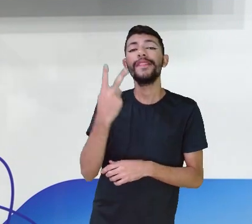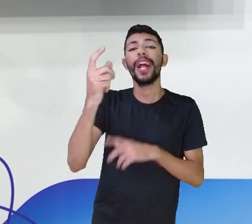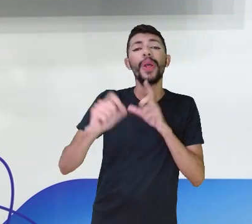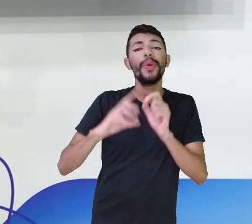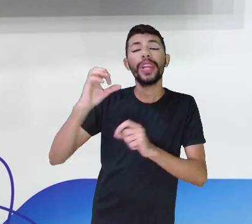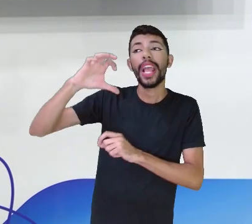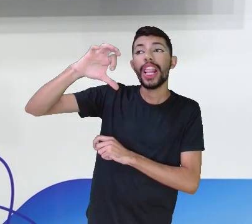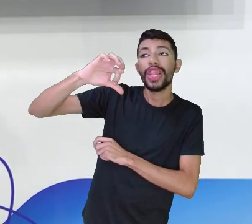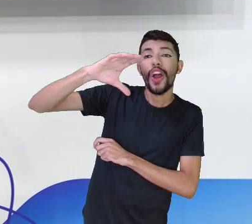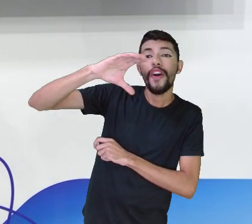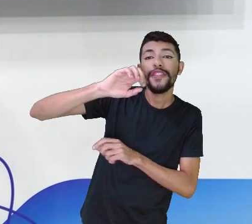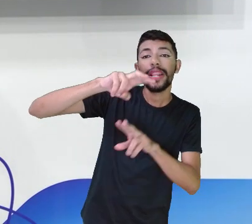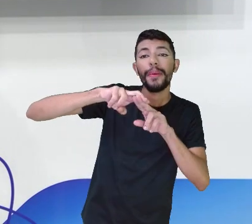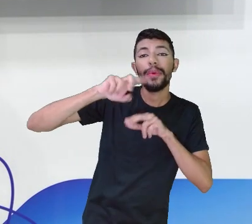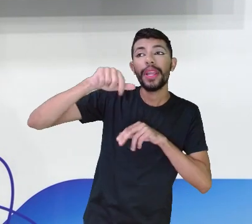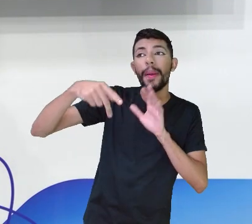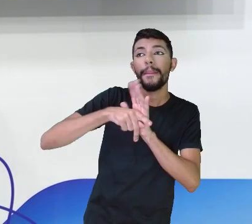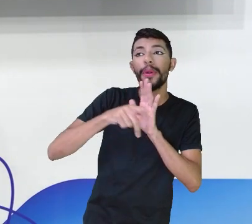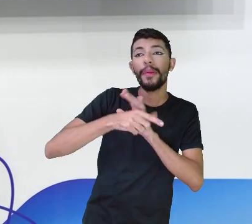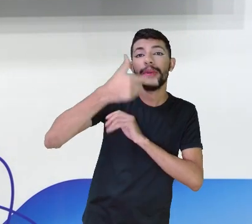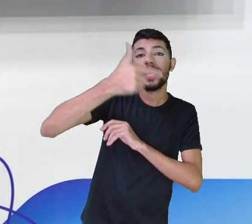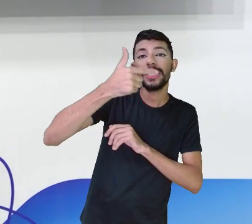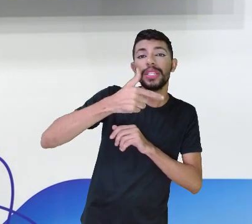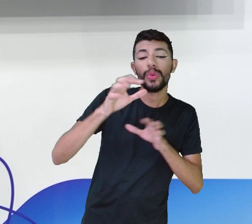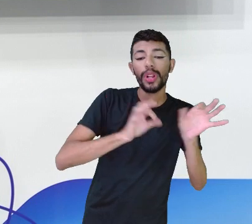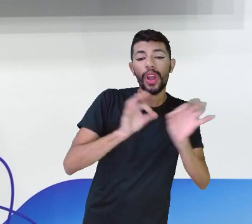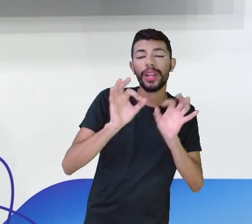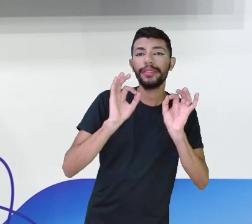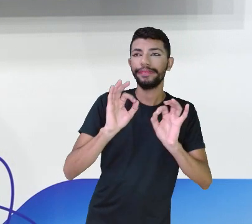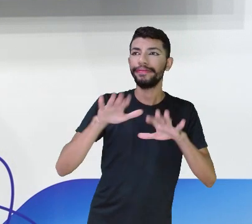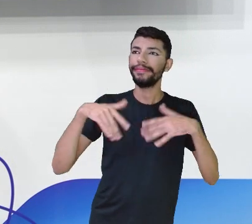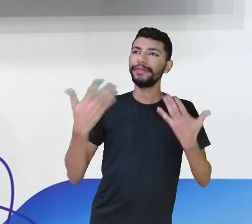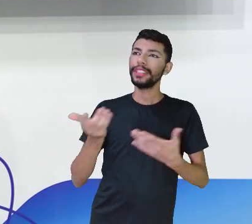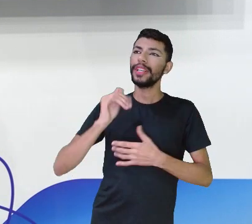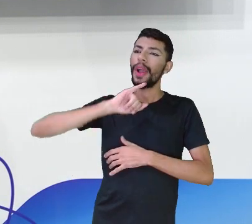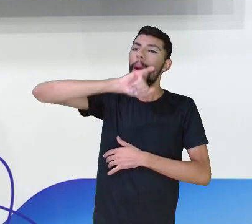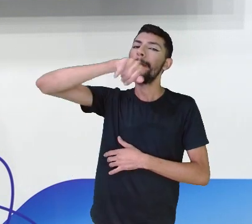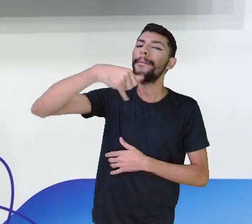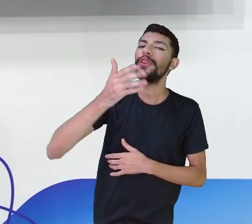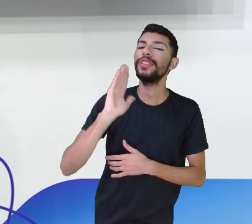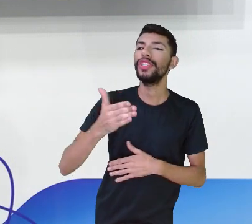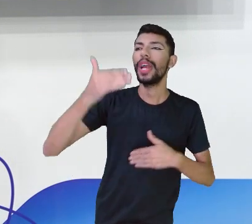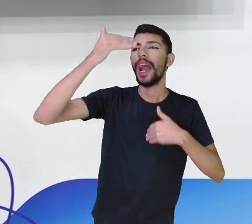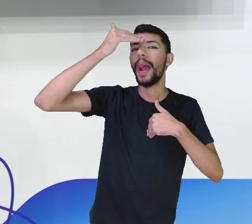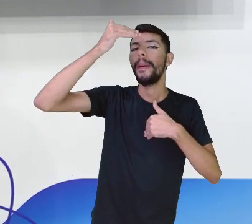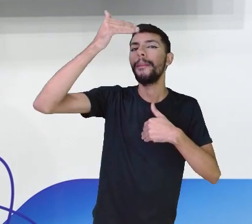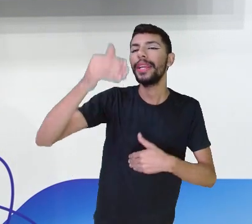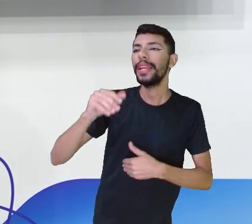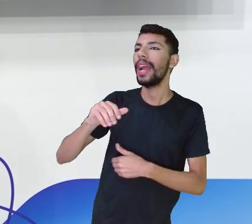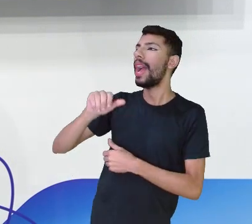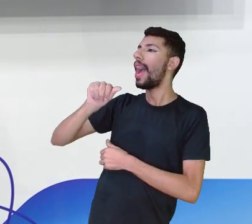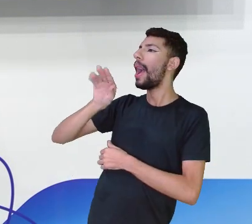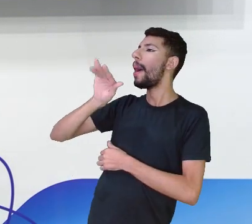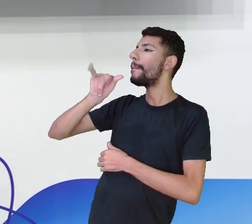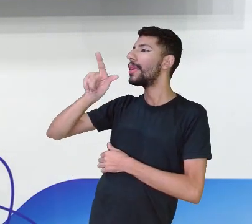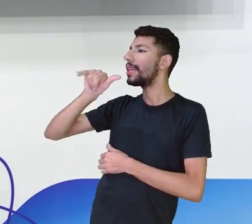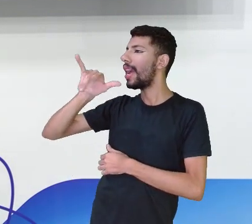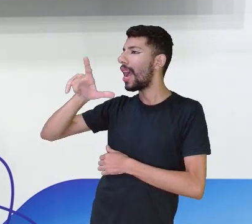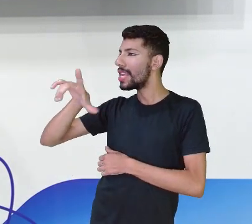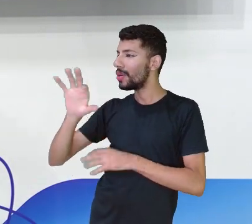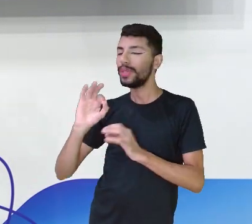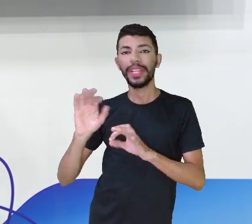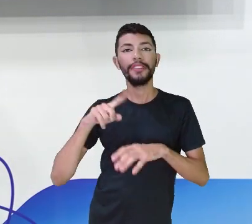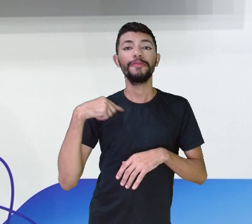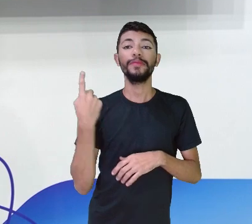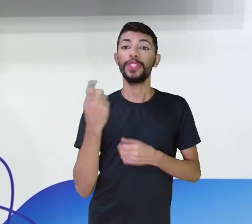porque está na segunda ordem. Beleza? Eu já aproveito para agradecer a professora Abigail, né?